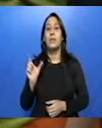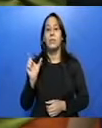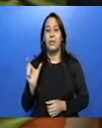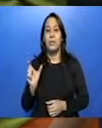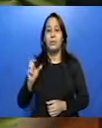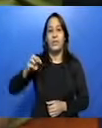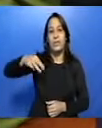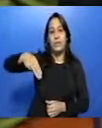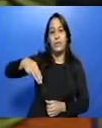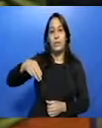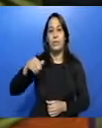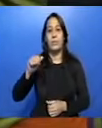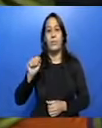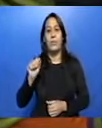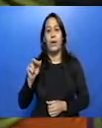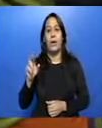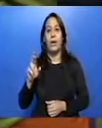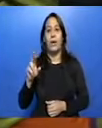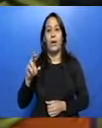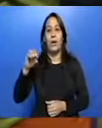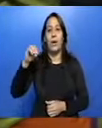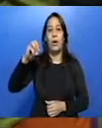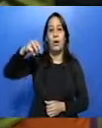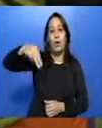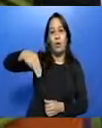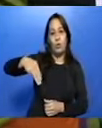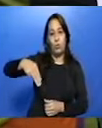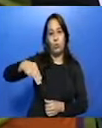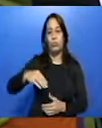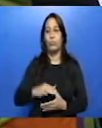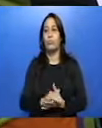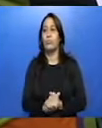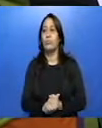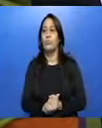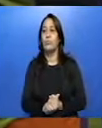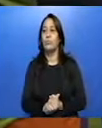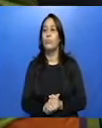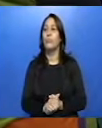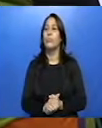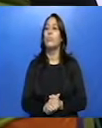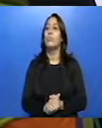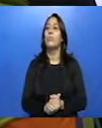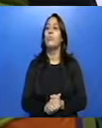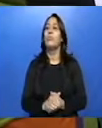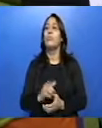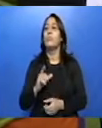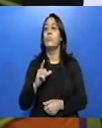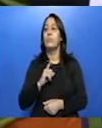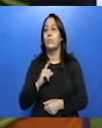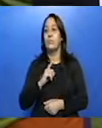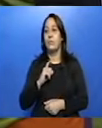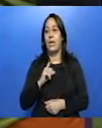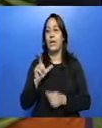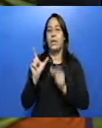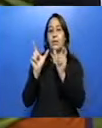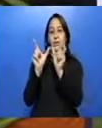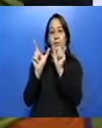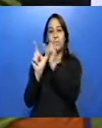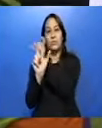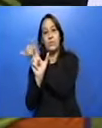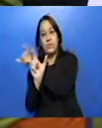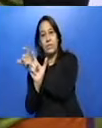Marrom. Aqui, ó, rom. Tem, os vizinhos são vogais, então eu